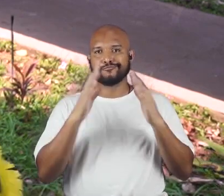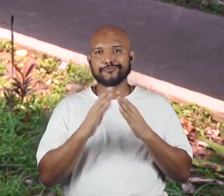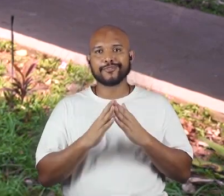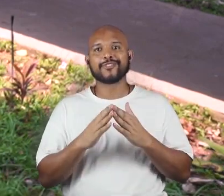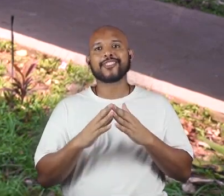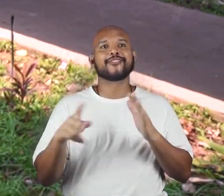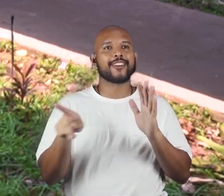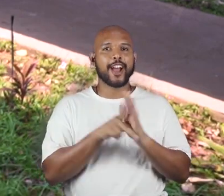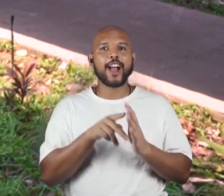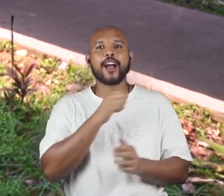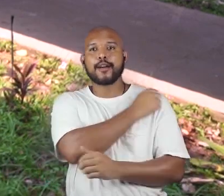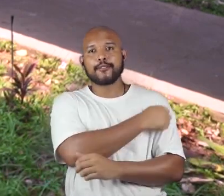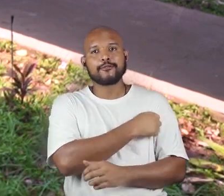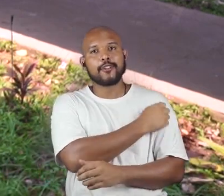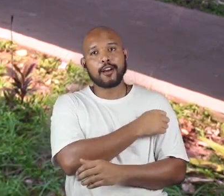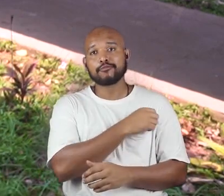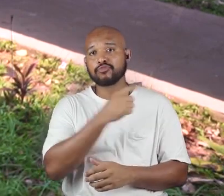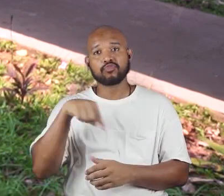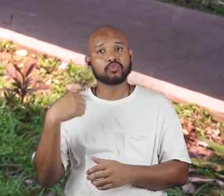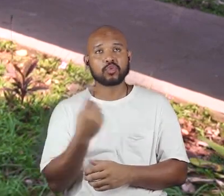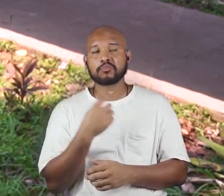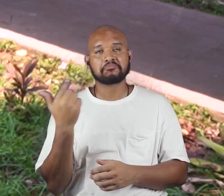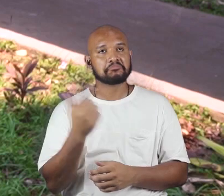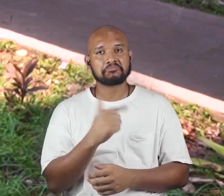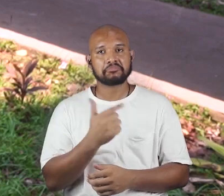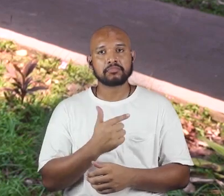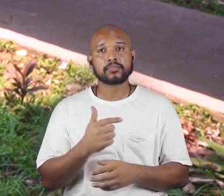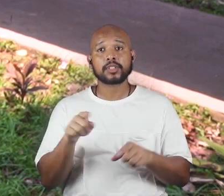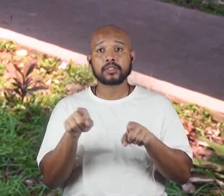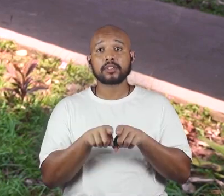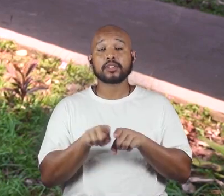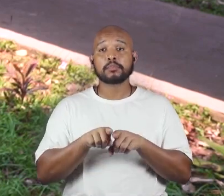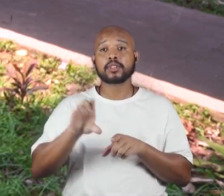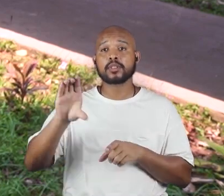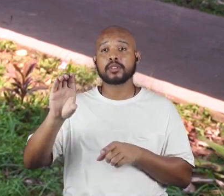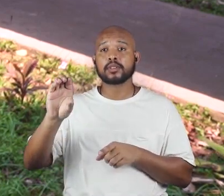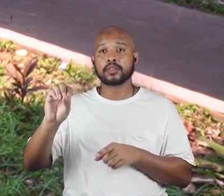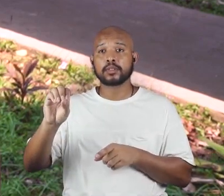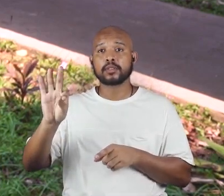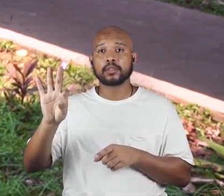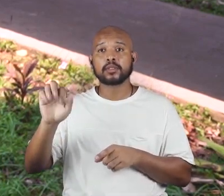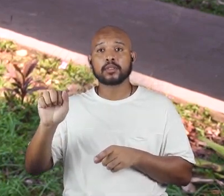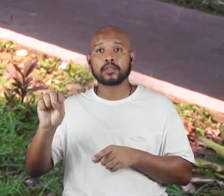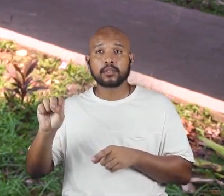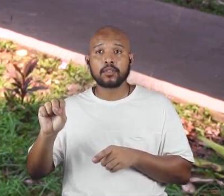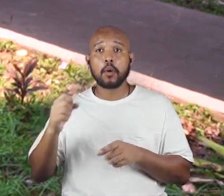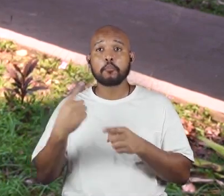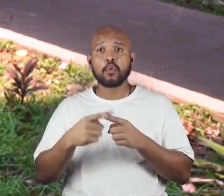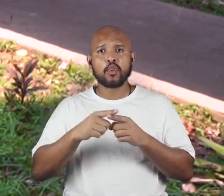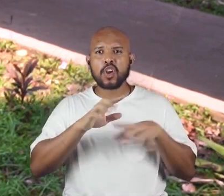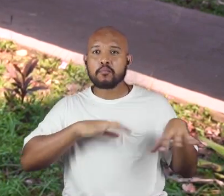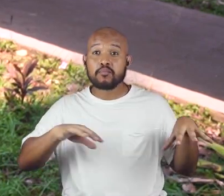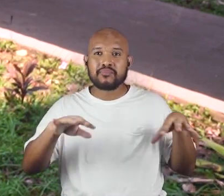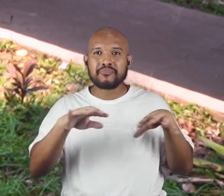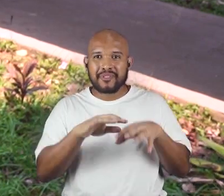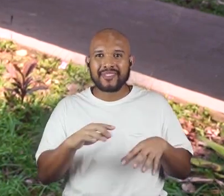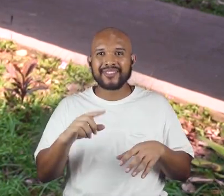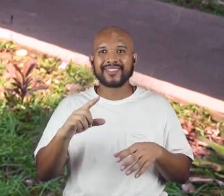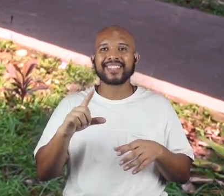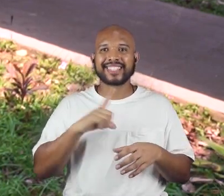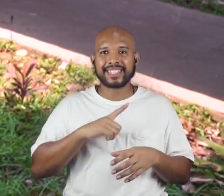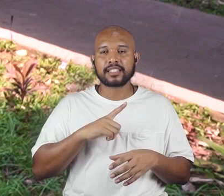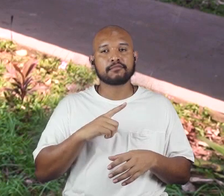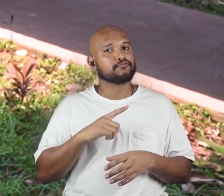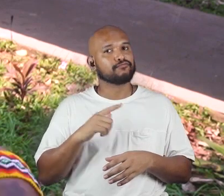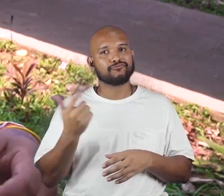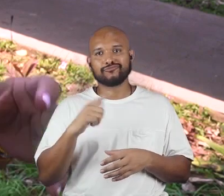uma moradia estudantil, onde, na verdade, a gente ainda não tem. Cotas também, que não são todos que têm, porque é